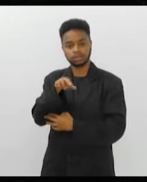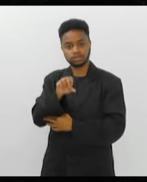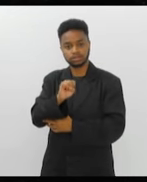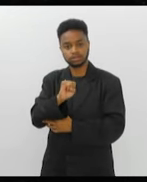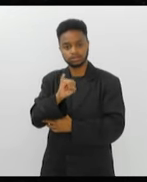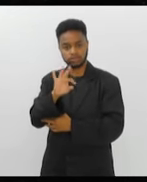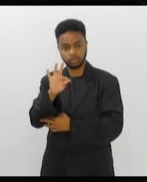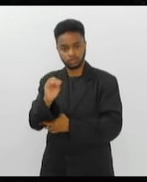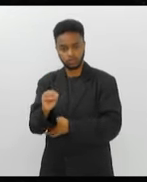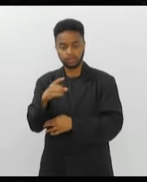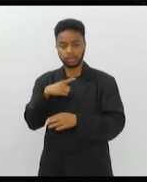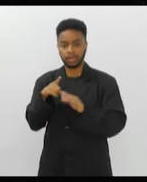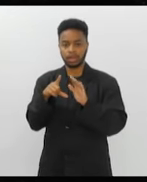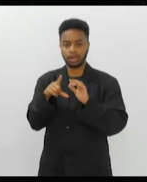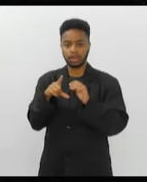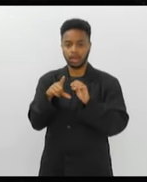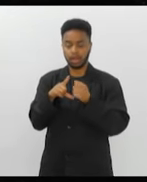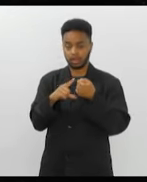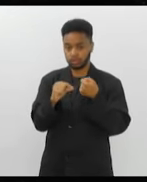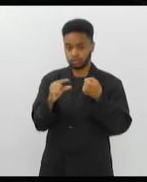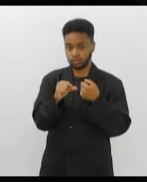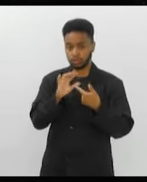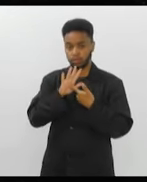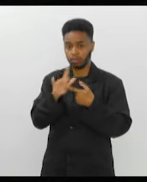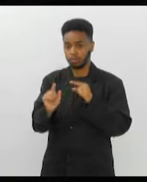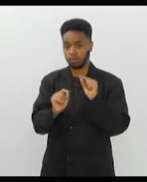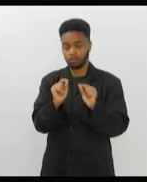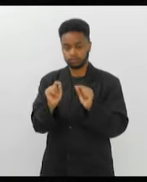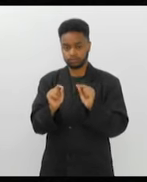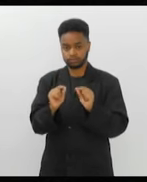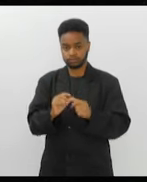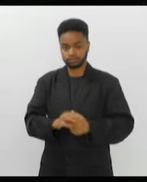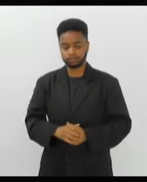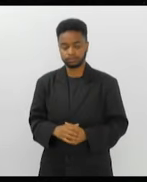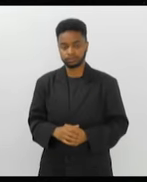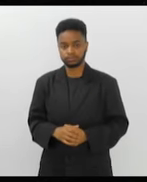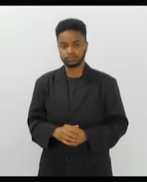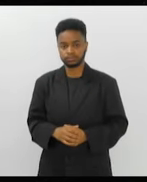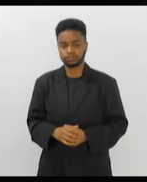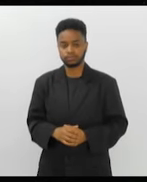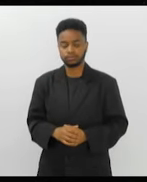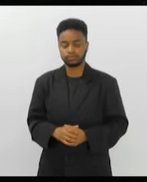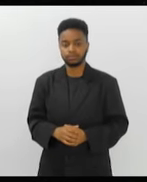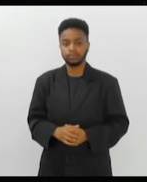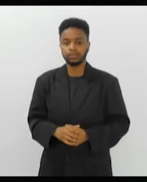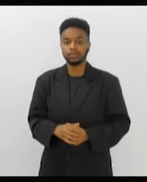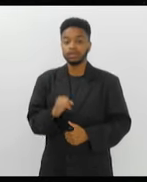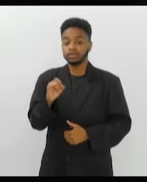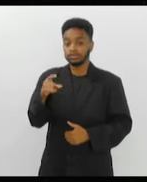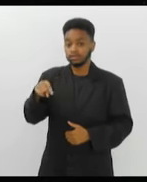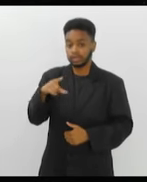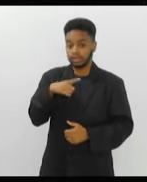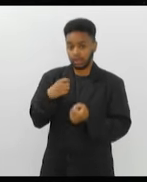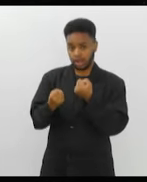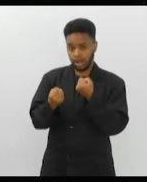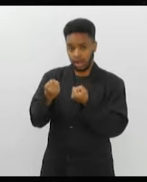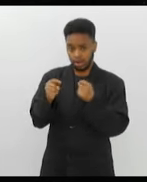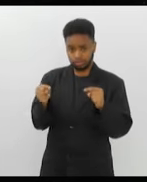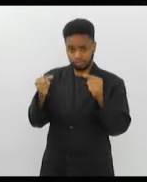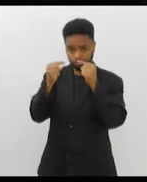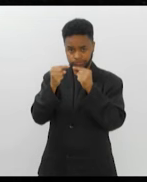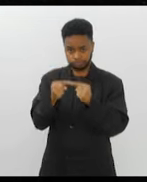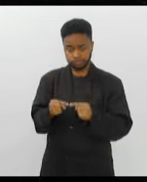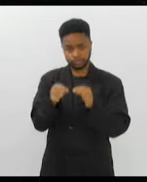tem um artigo que diz que, para você estar com o teu carro apto, você tem que